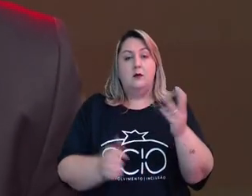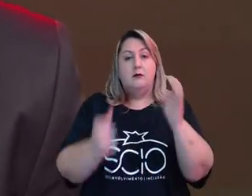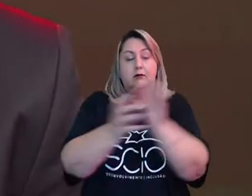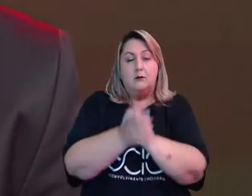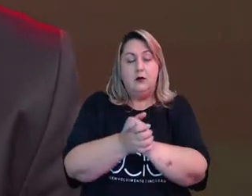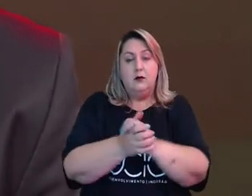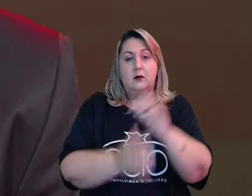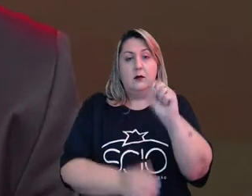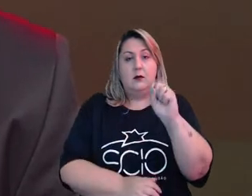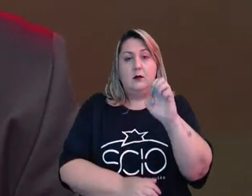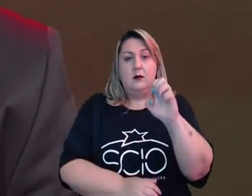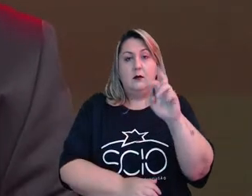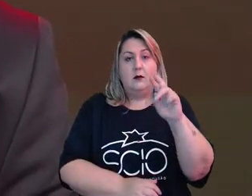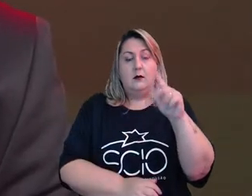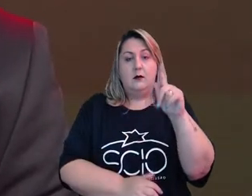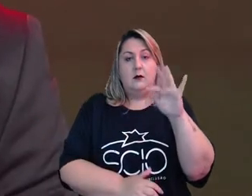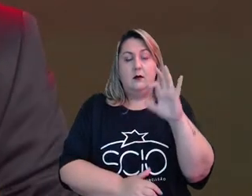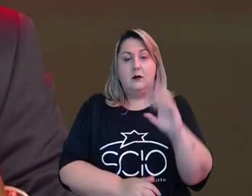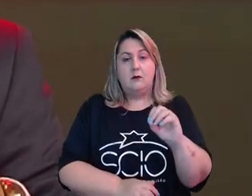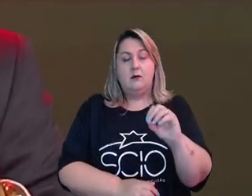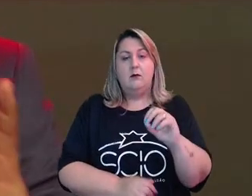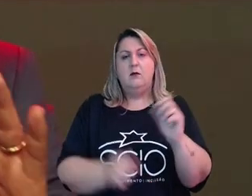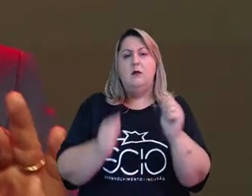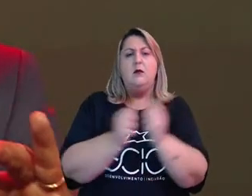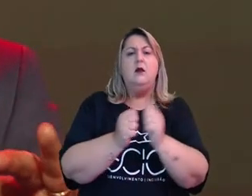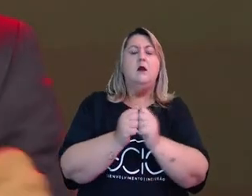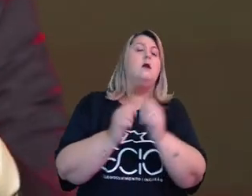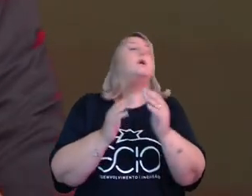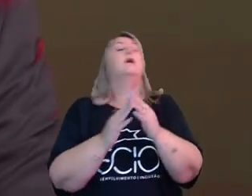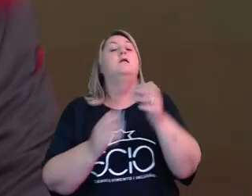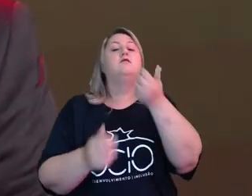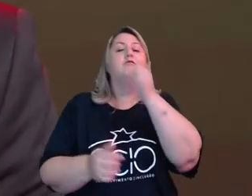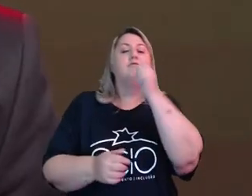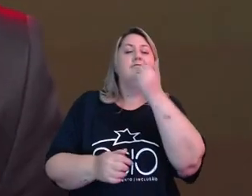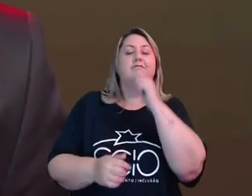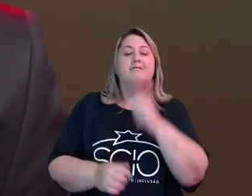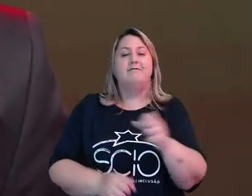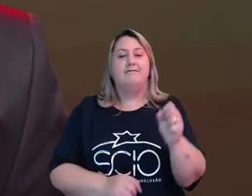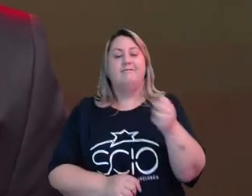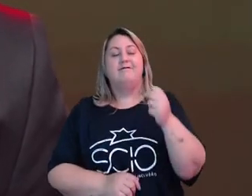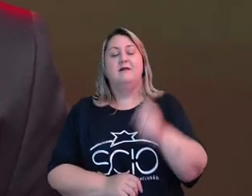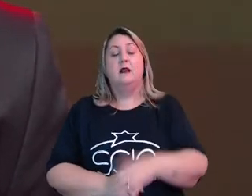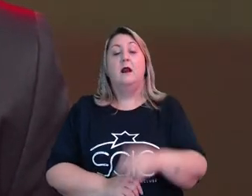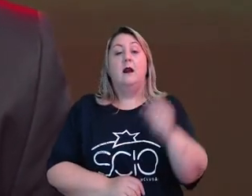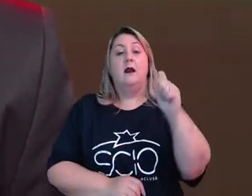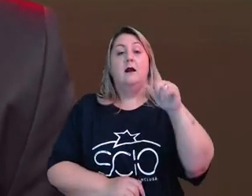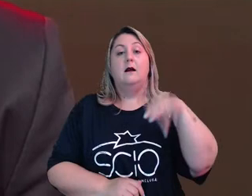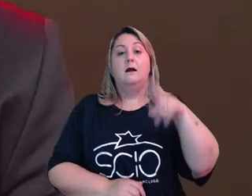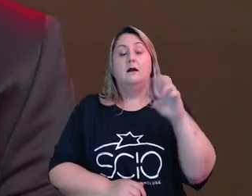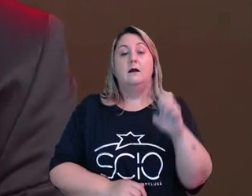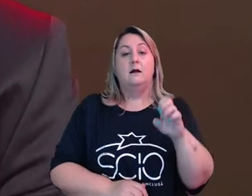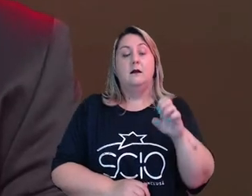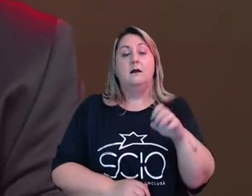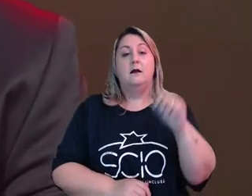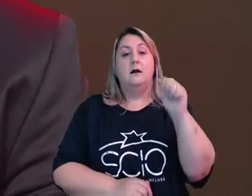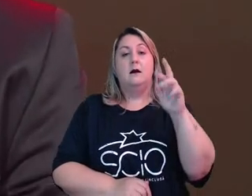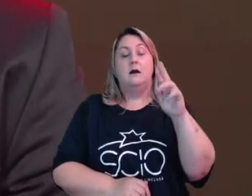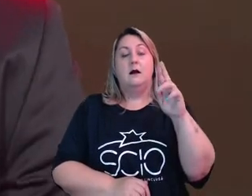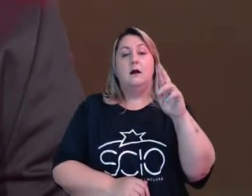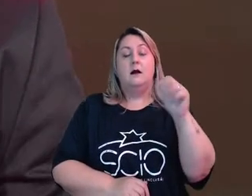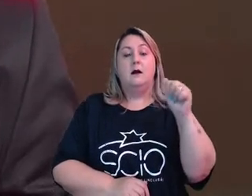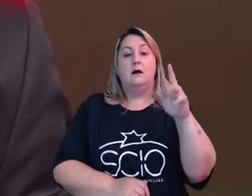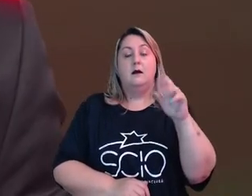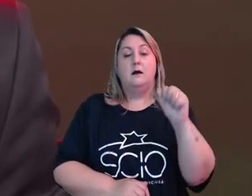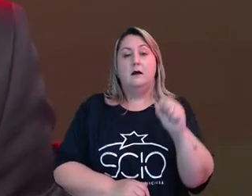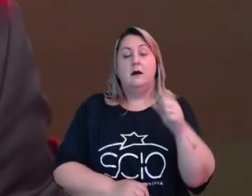esposa, o Sérgio Kozak em casa tomando uma gelada, tá junto, a Aline tá falando que tá em Araras, a